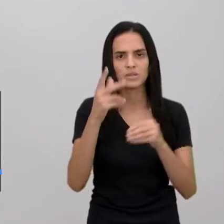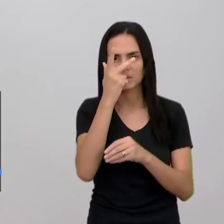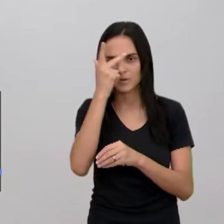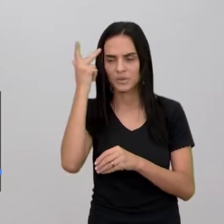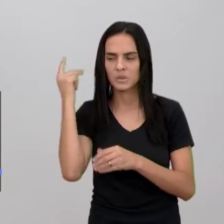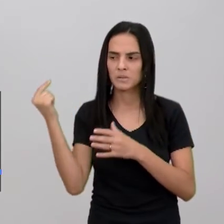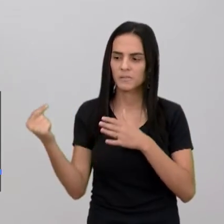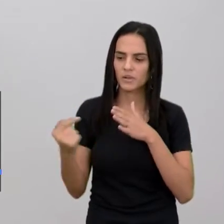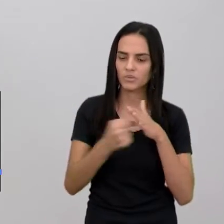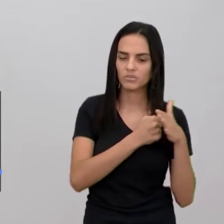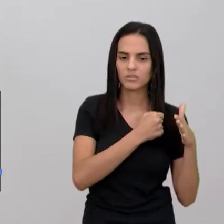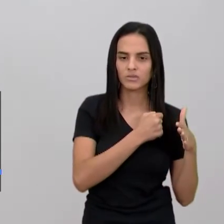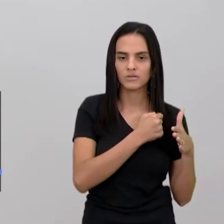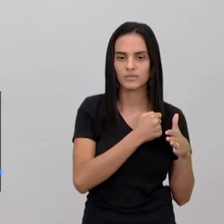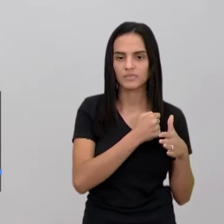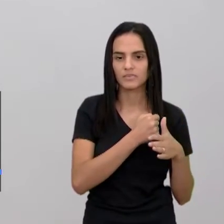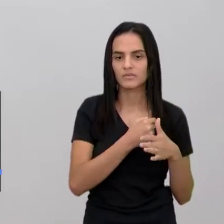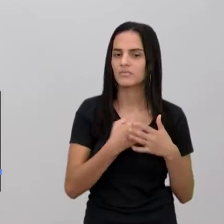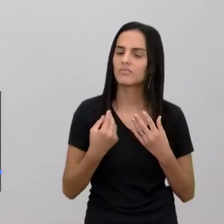pergunta, por que o Haiti?